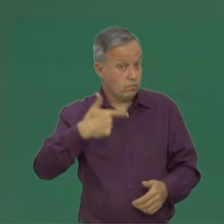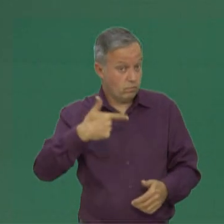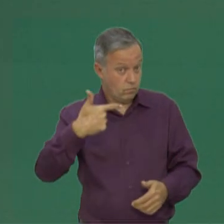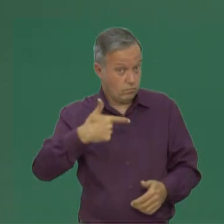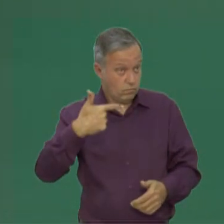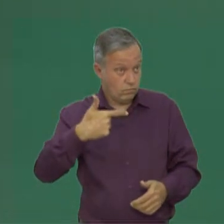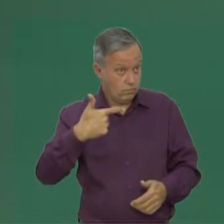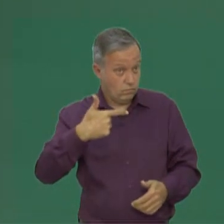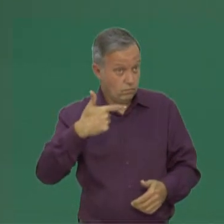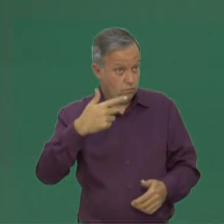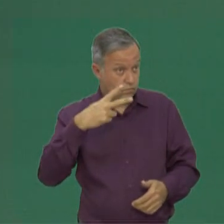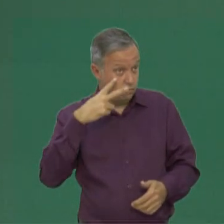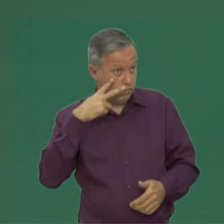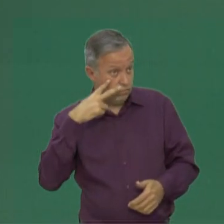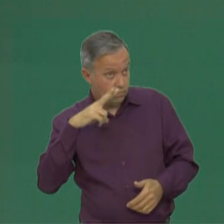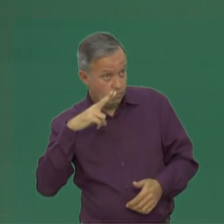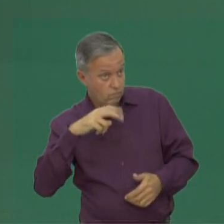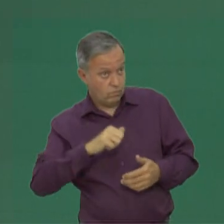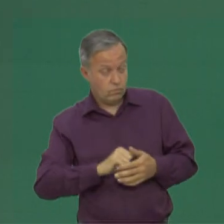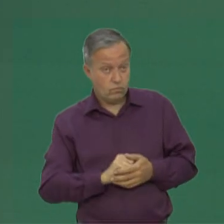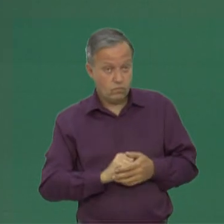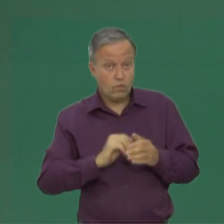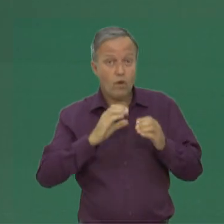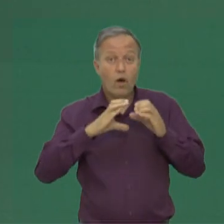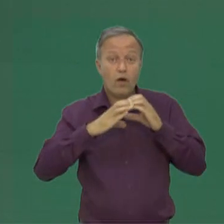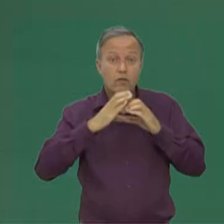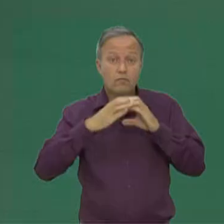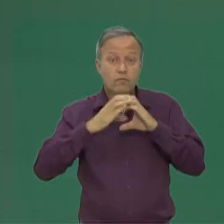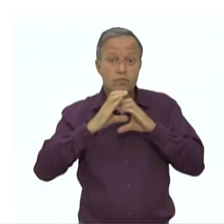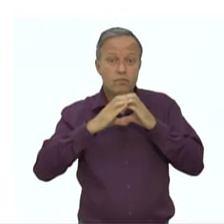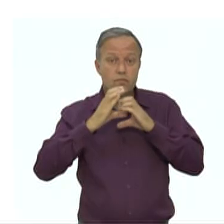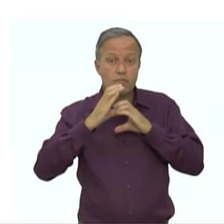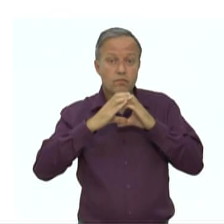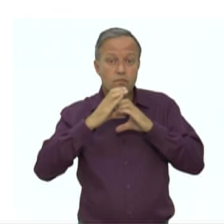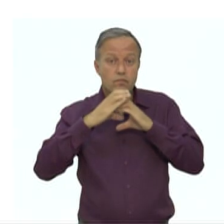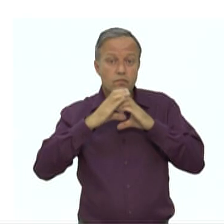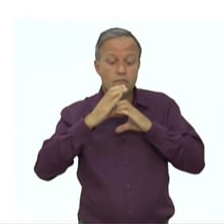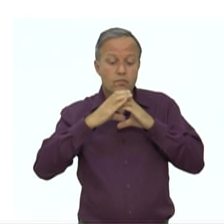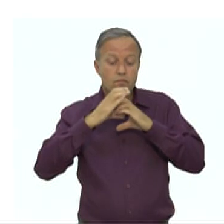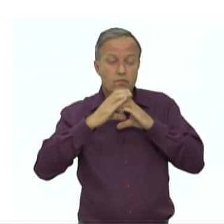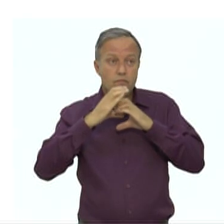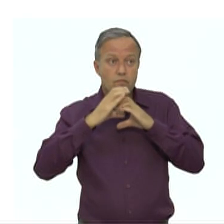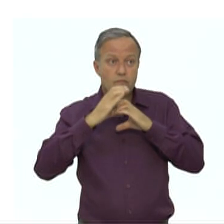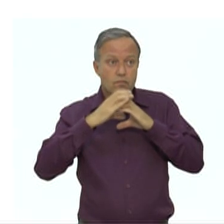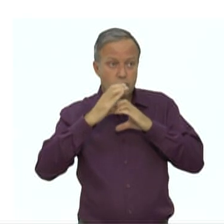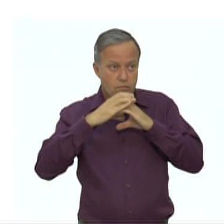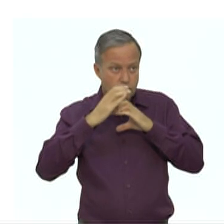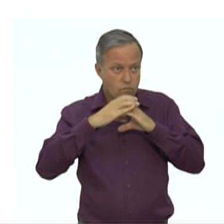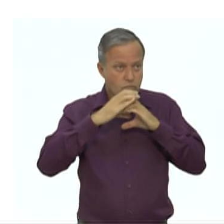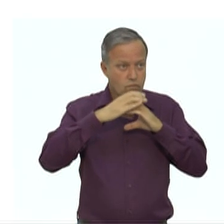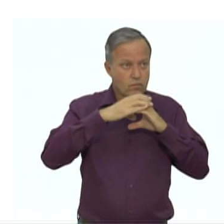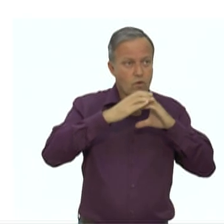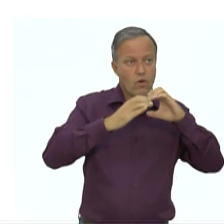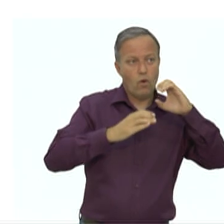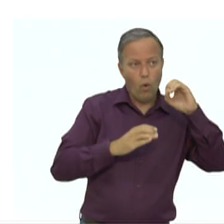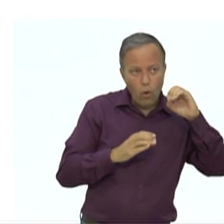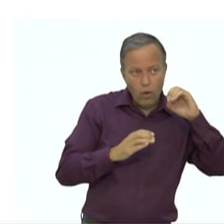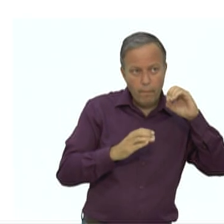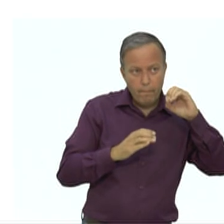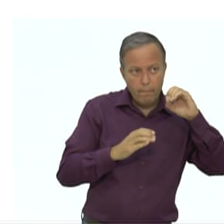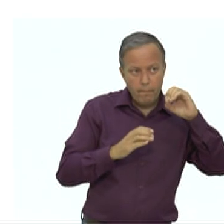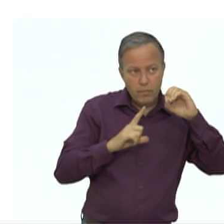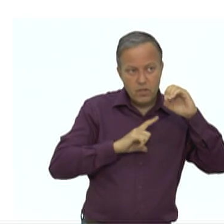Segunda atenção, cuidado. La conjunción O delante de O. O HO